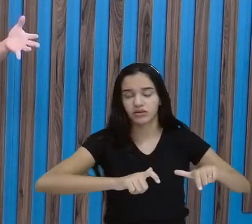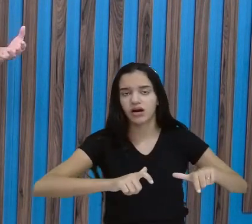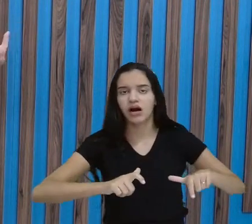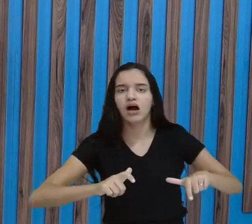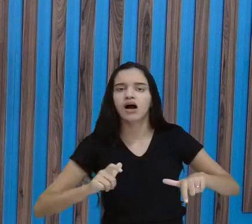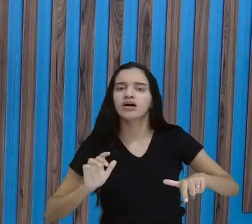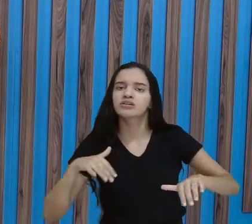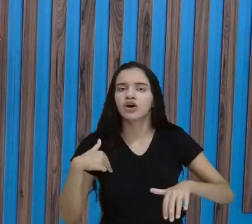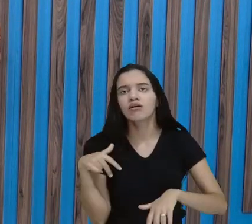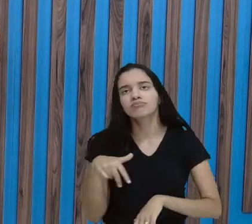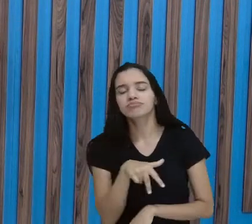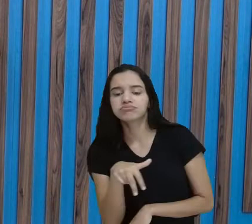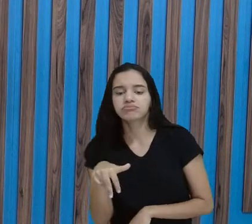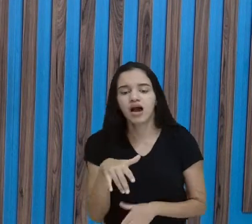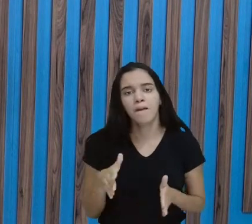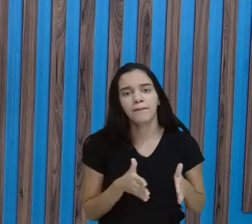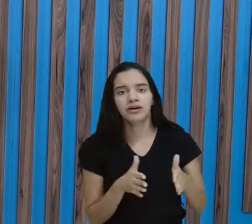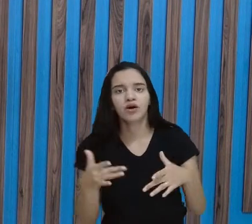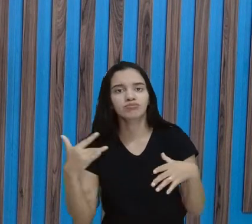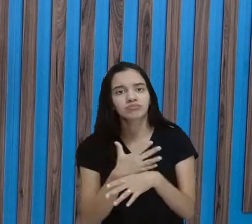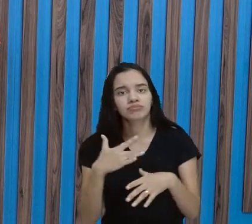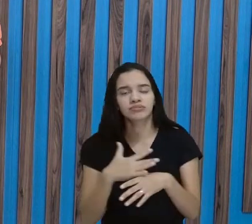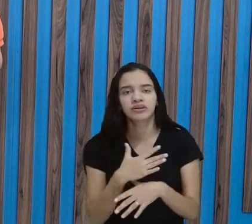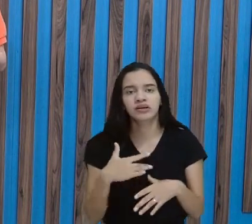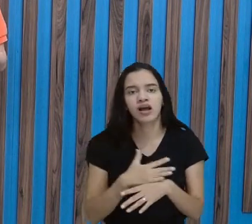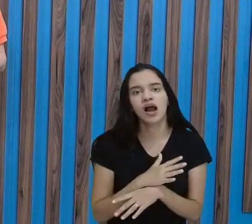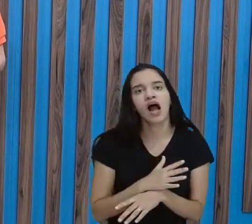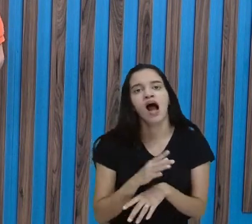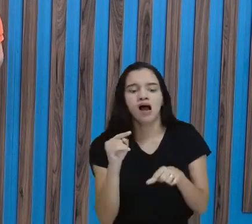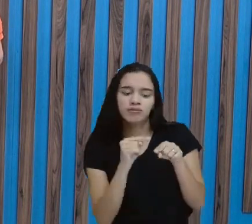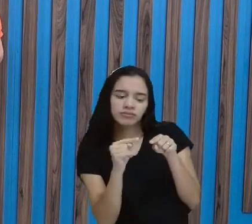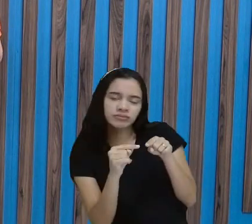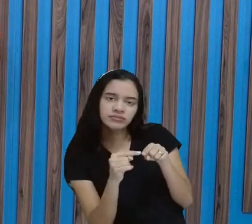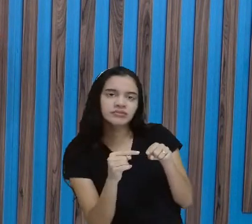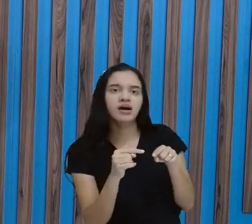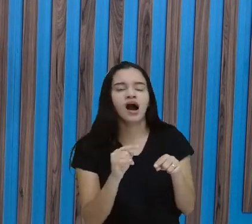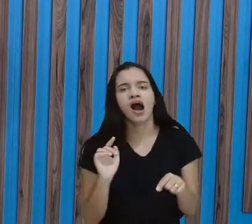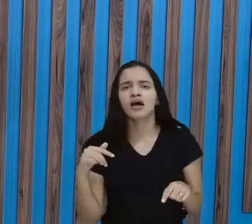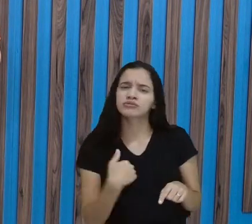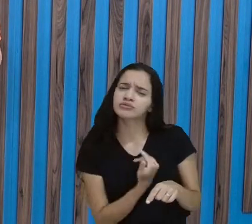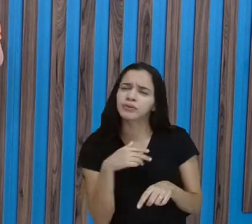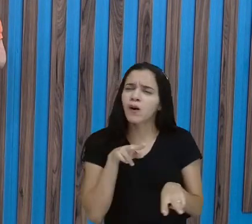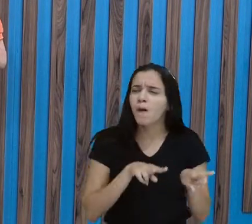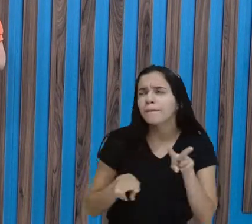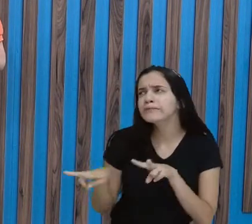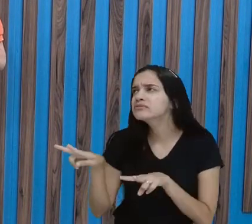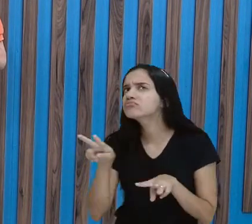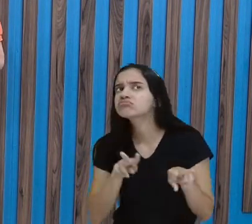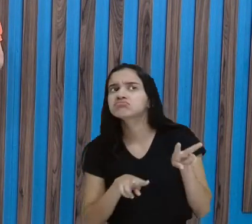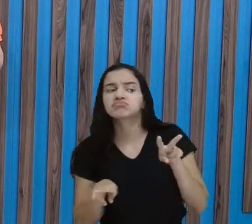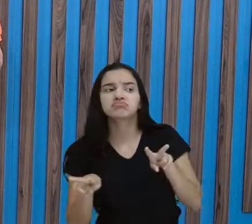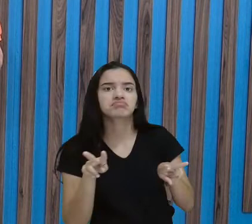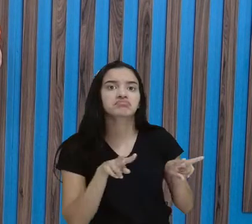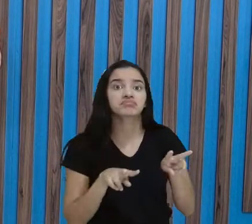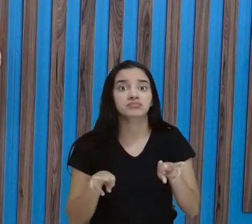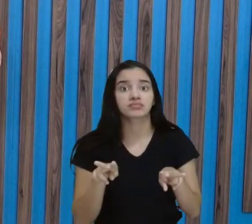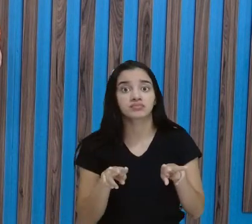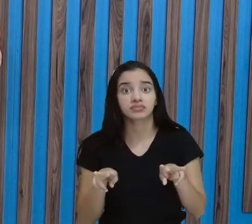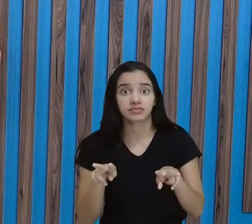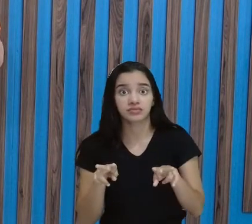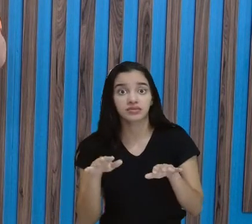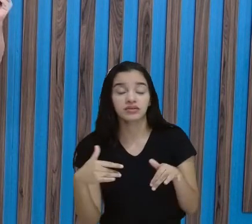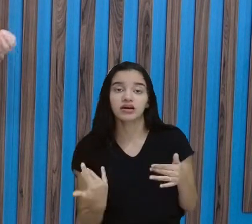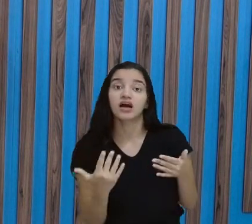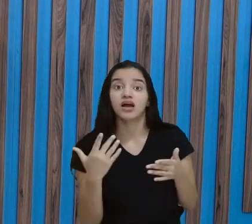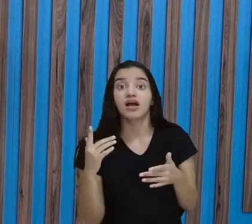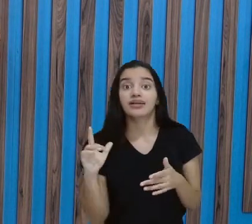a gente anda pelas ruas da cidade, no seu bairro, na sua rua, a gente pode observar a maioria dos elementos